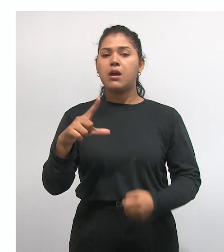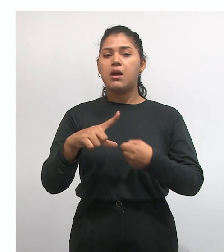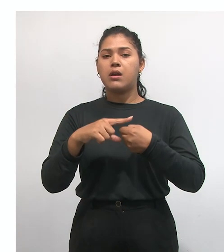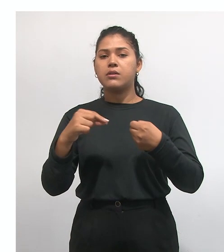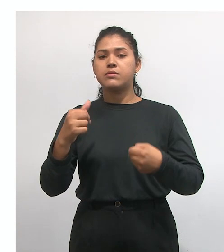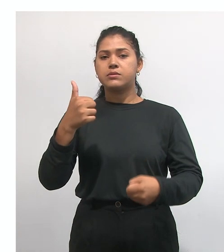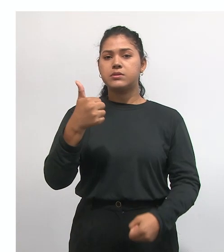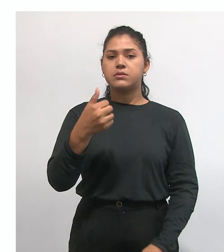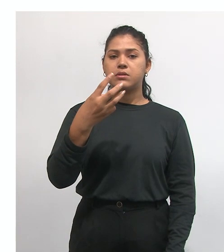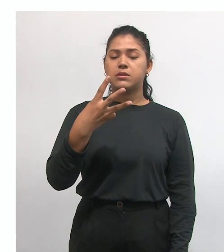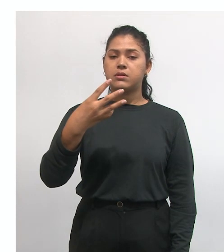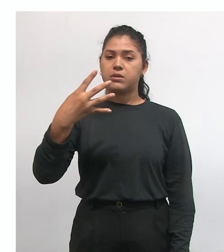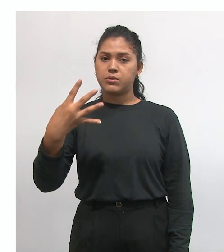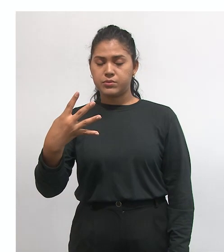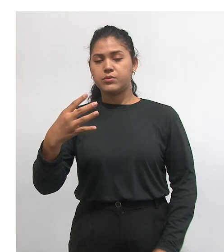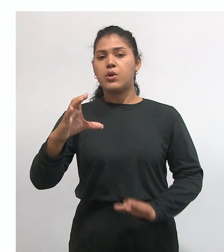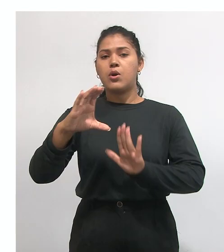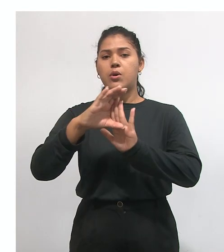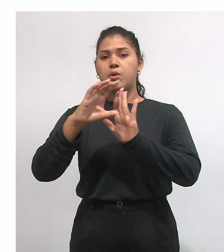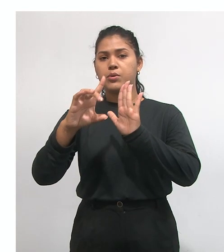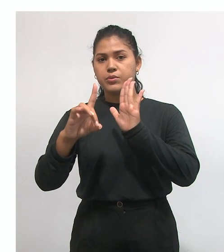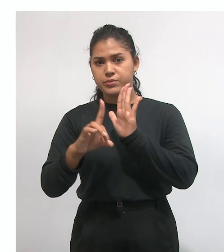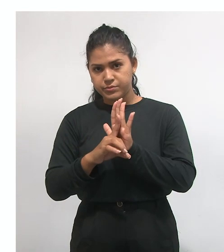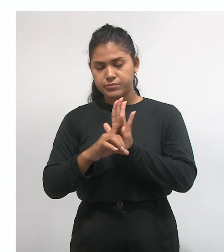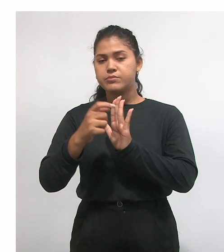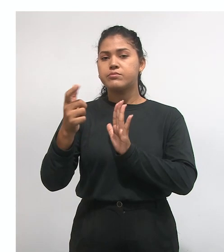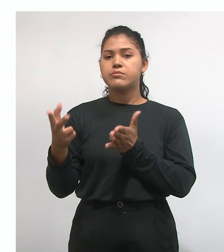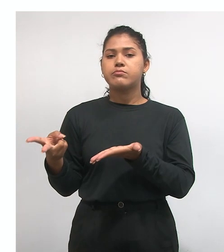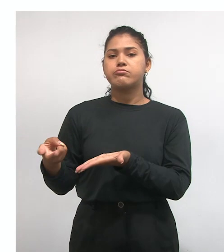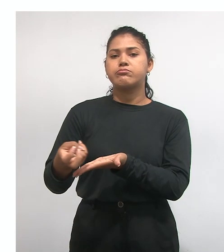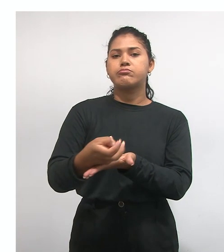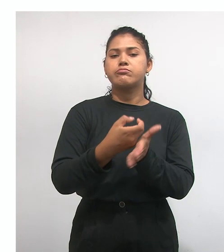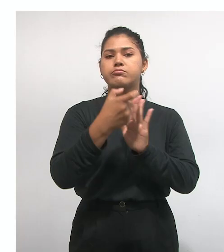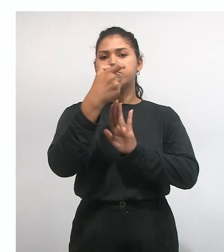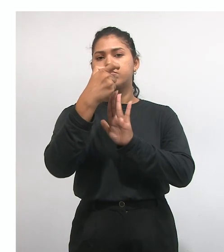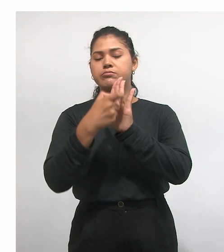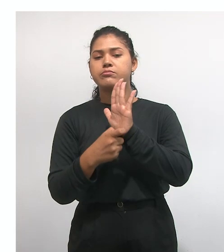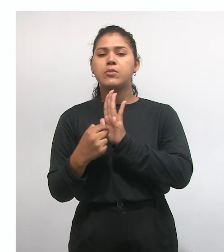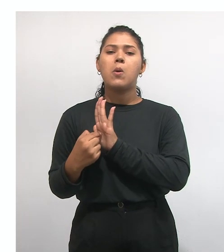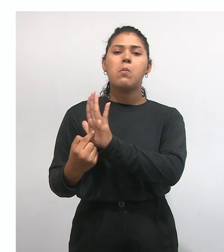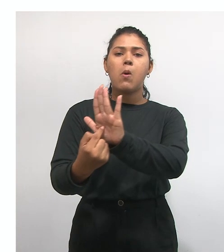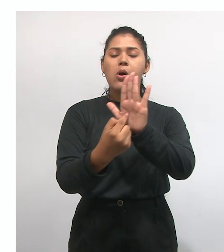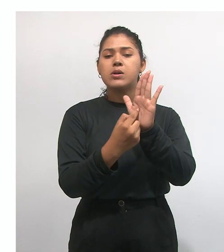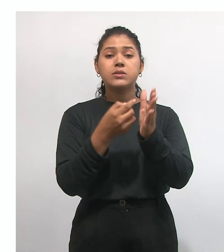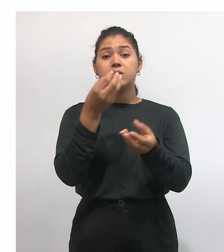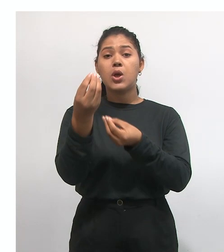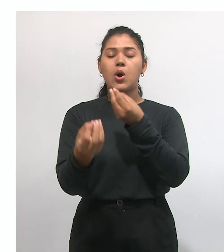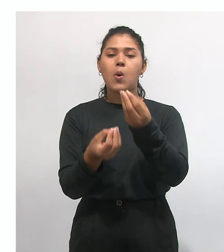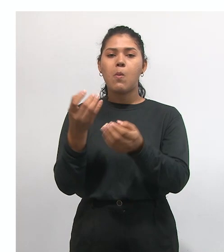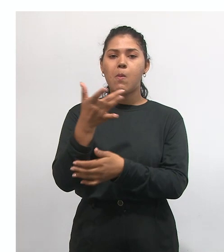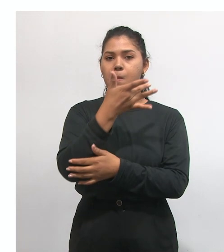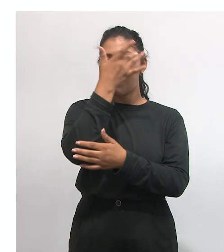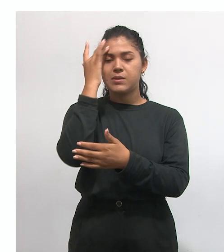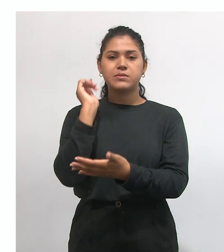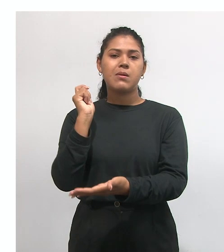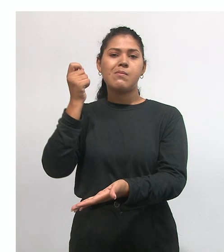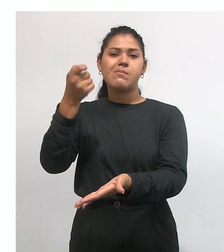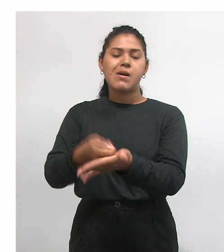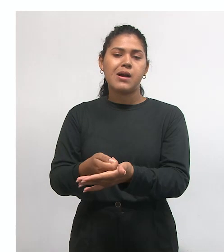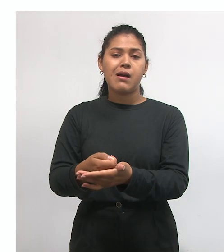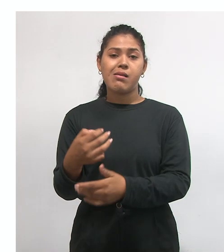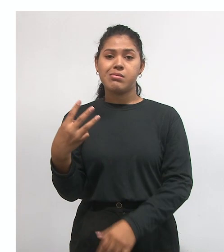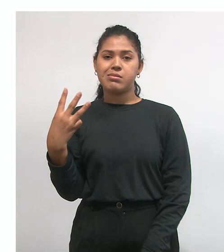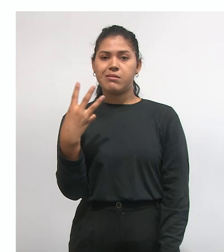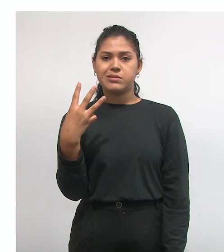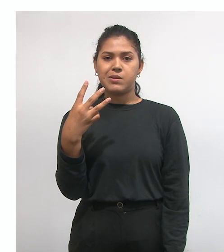do artigo 134 do nosso Código Tributário Nacional, que determina um rol de terceiros que, nos casos de impossibilidade